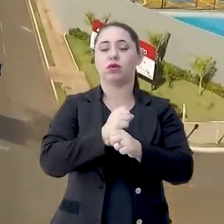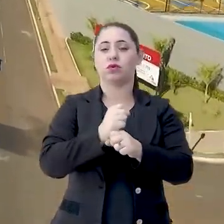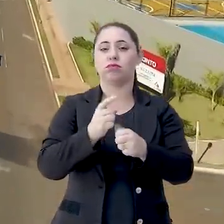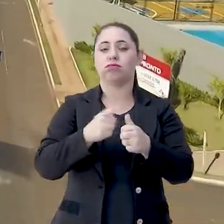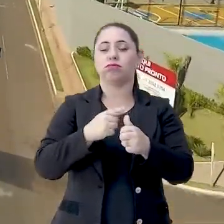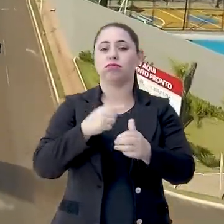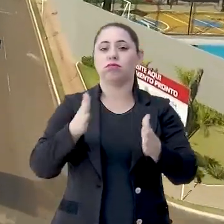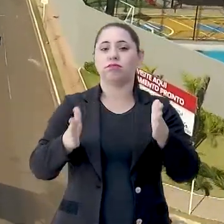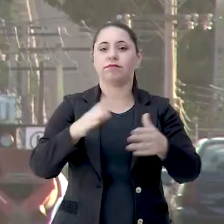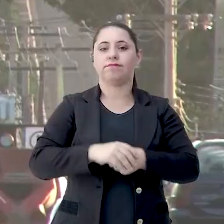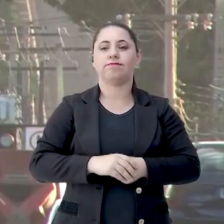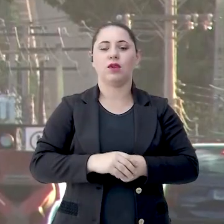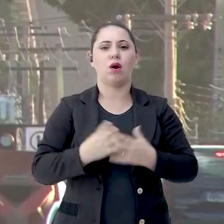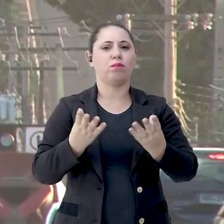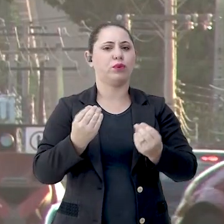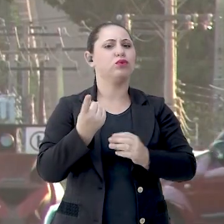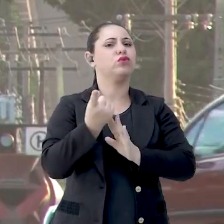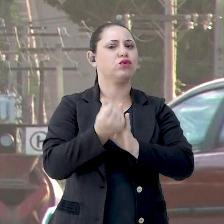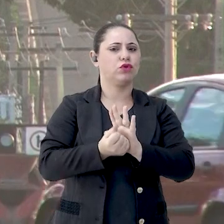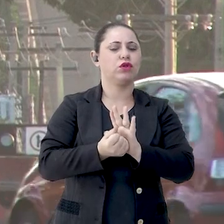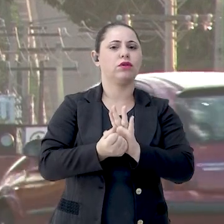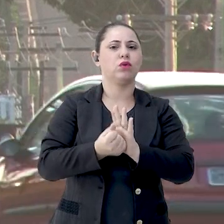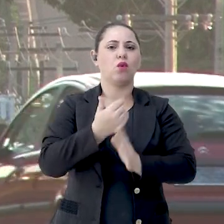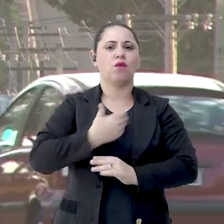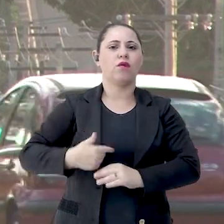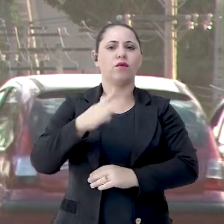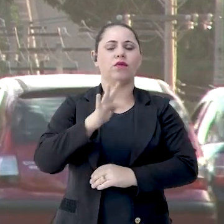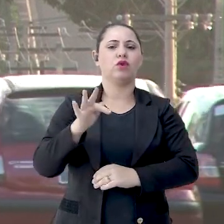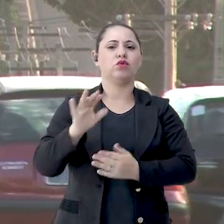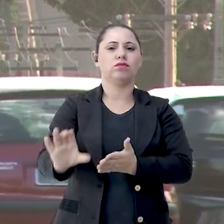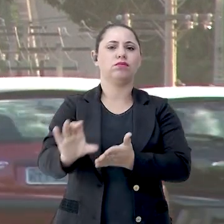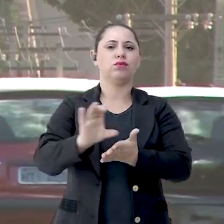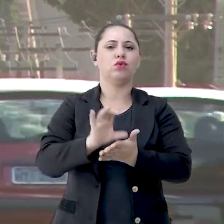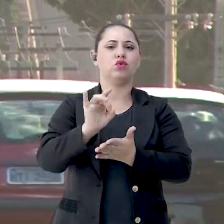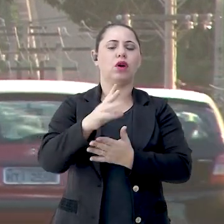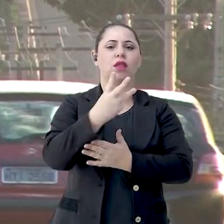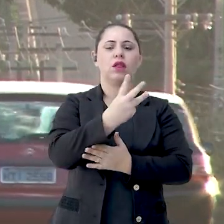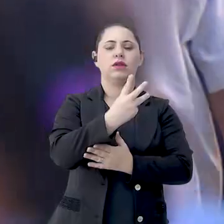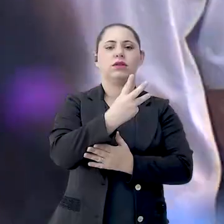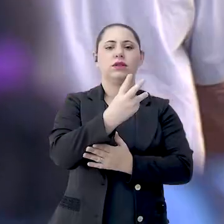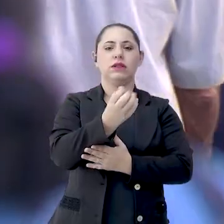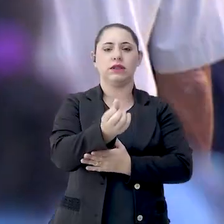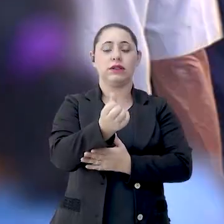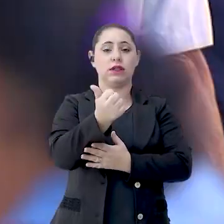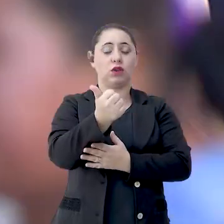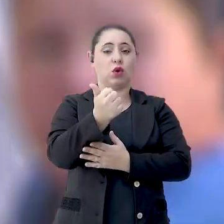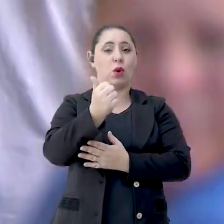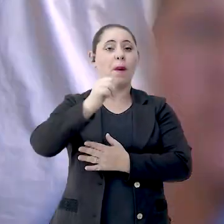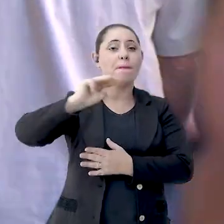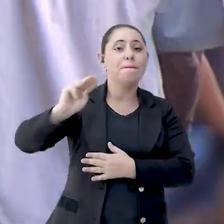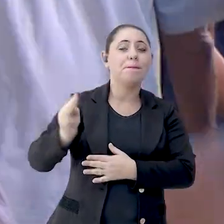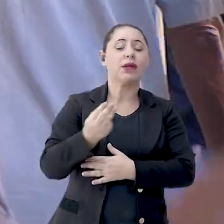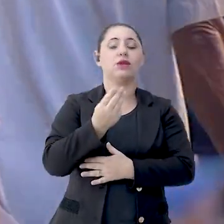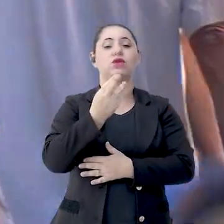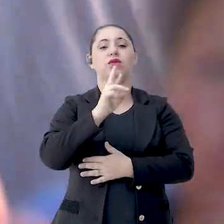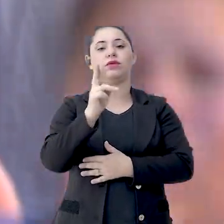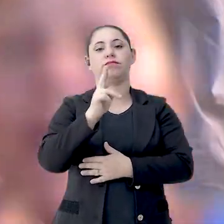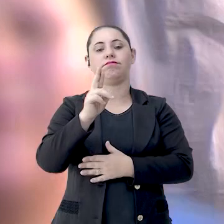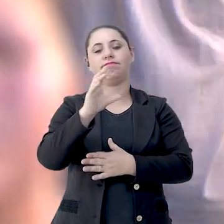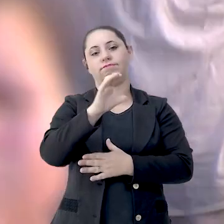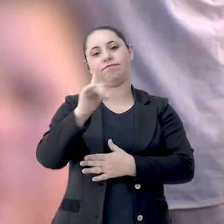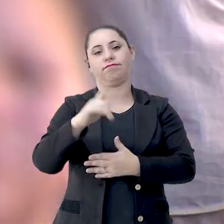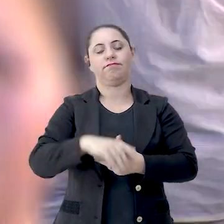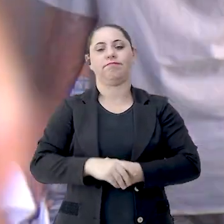grandes e juntos somam mais de 658 milhões. A população também cresceu, de